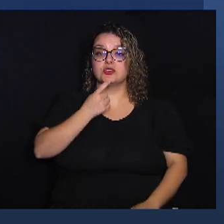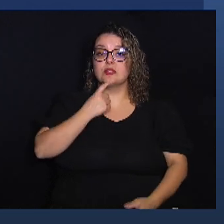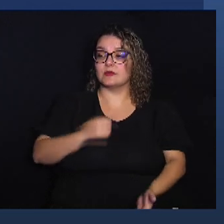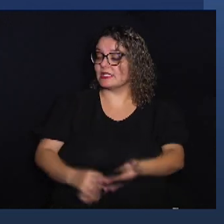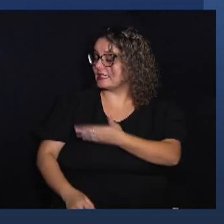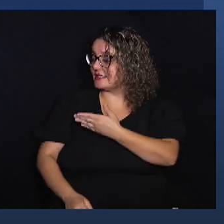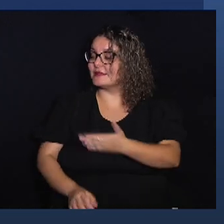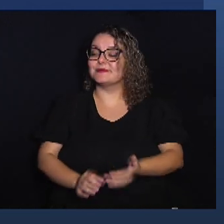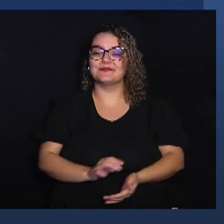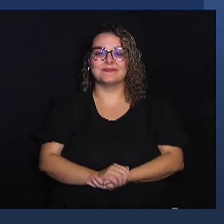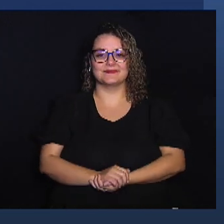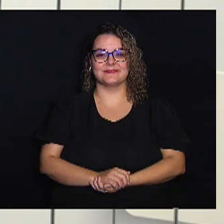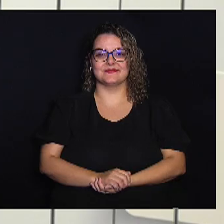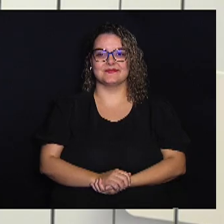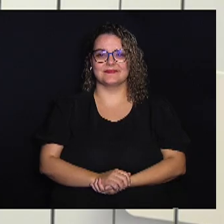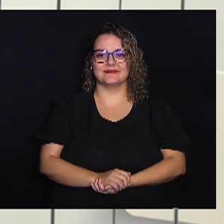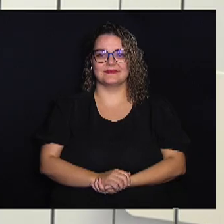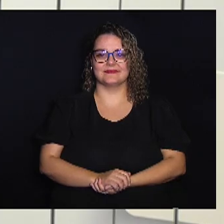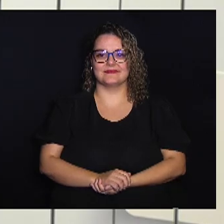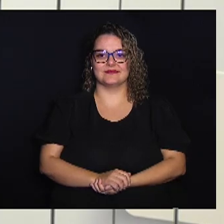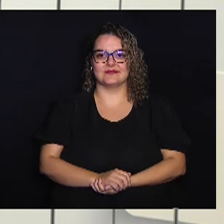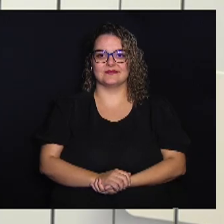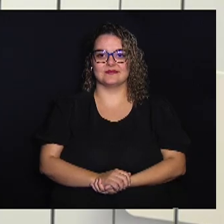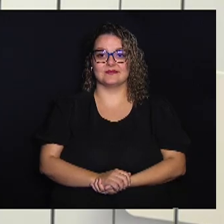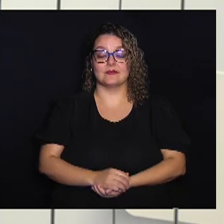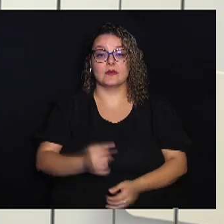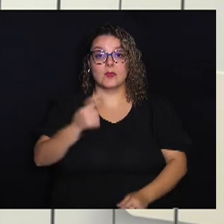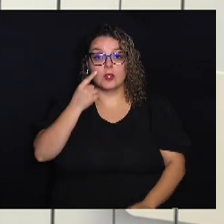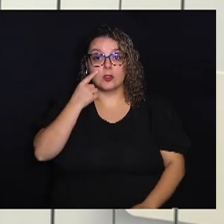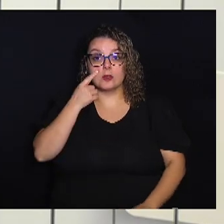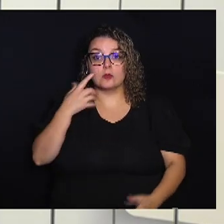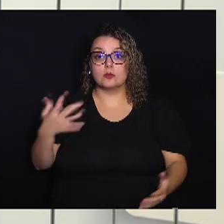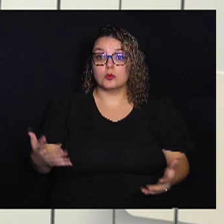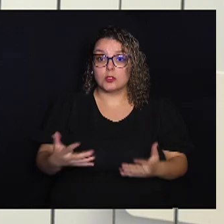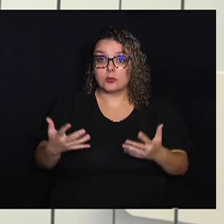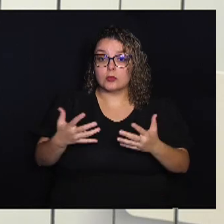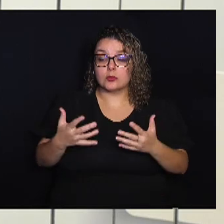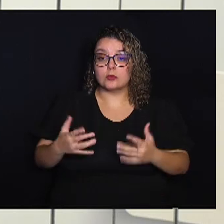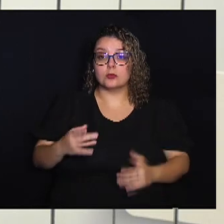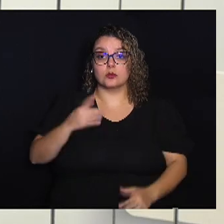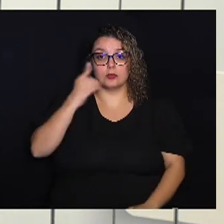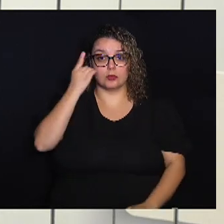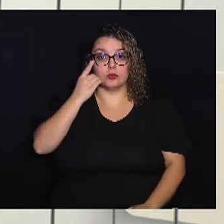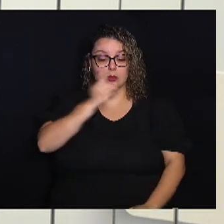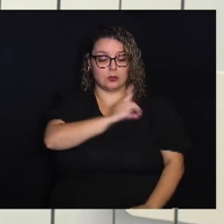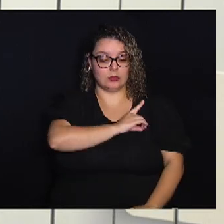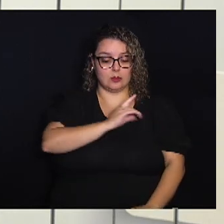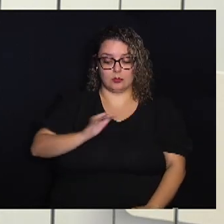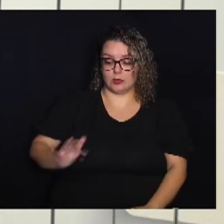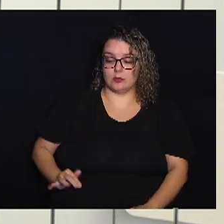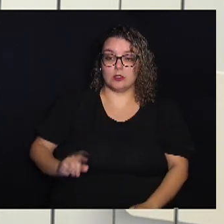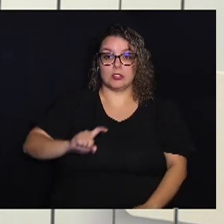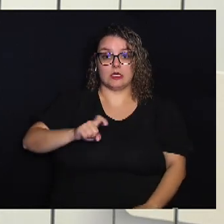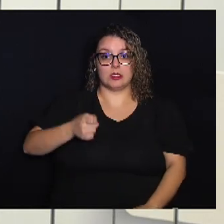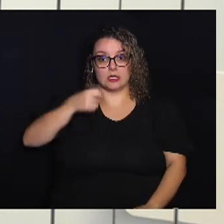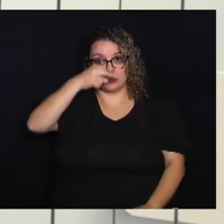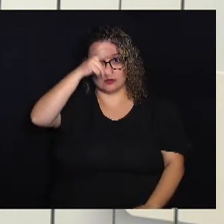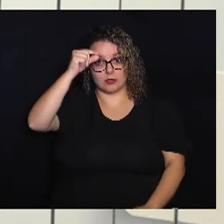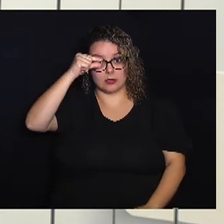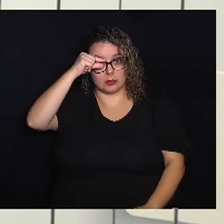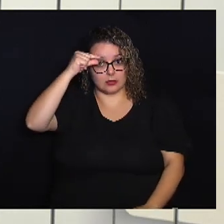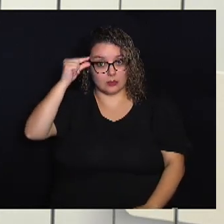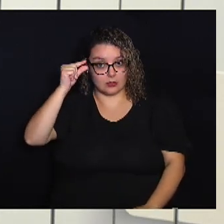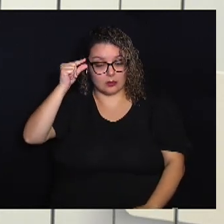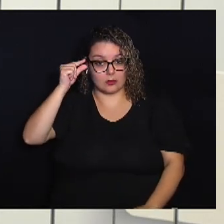de Campinas. E olha só, por iniciativa do deputado federal e ex-prefeito de Campinas, Jonas